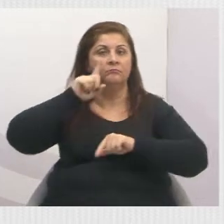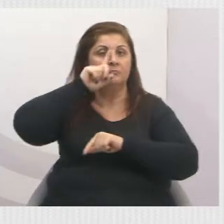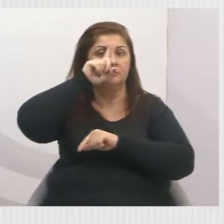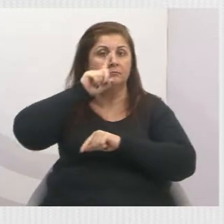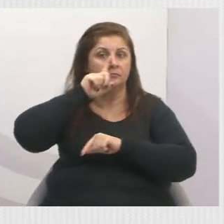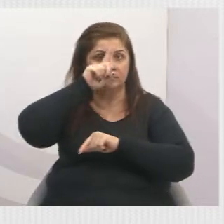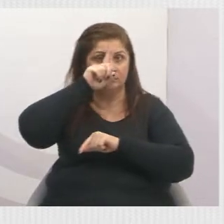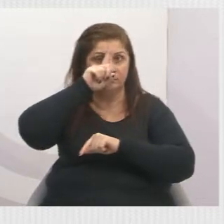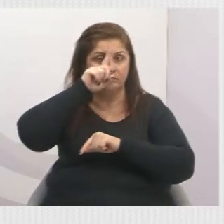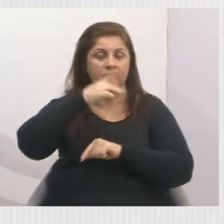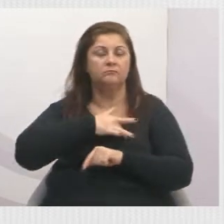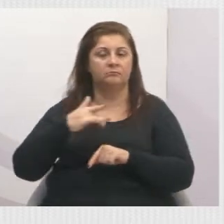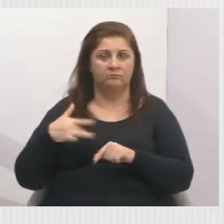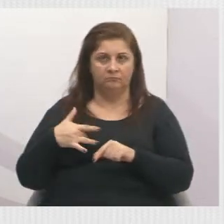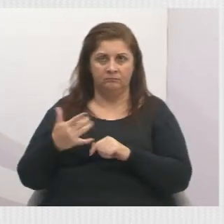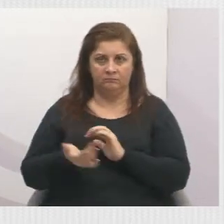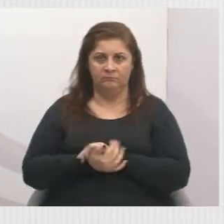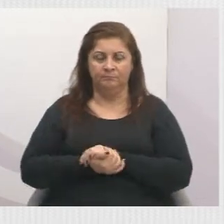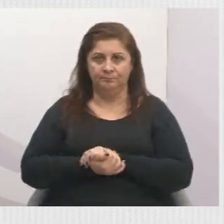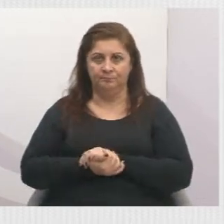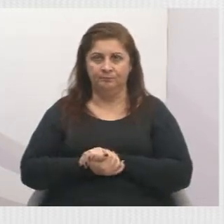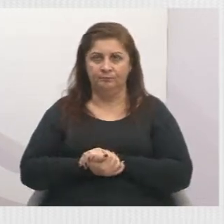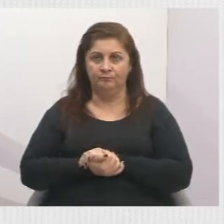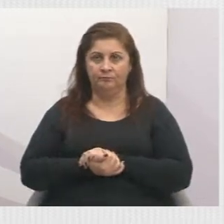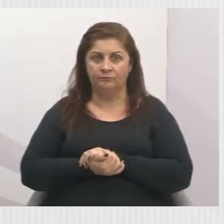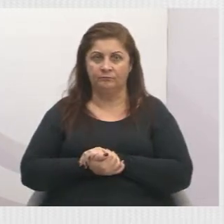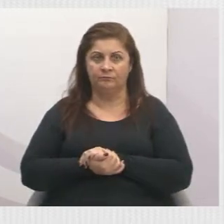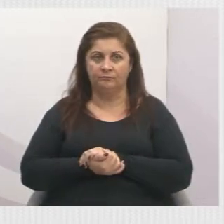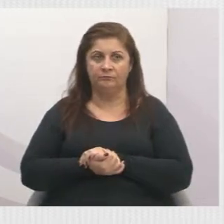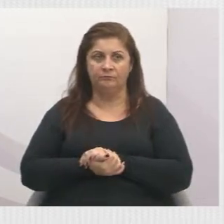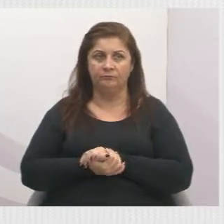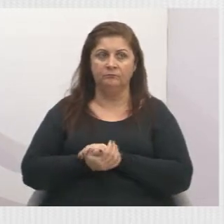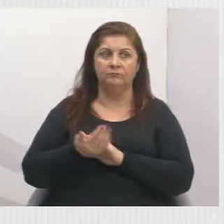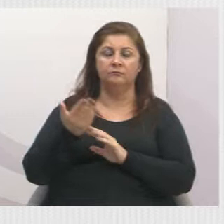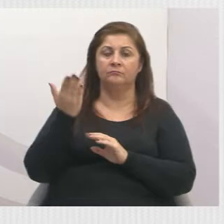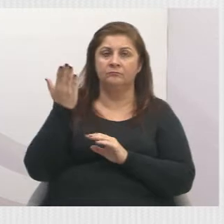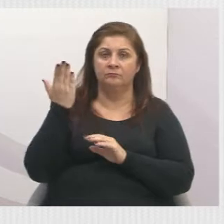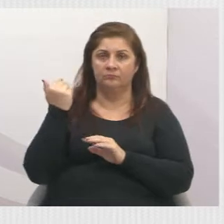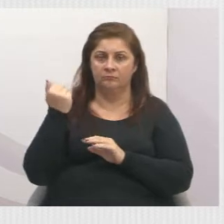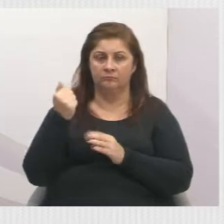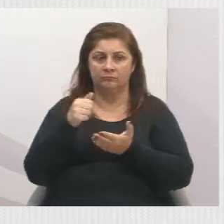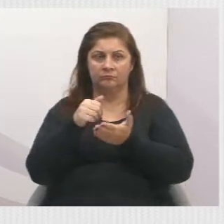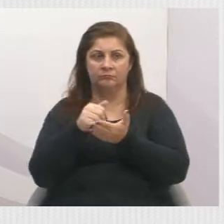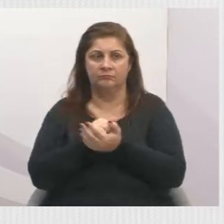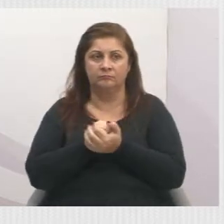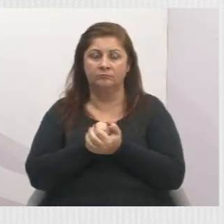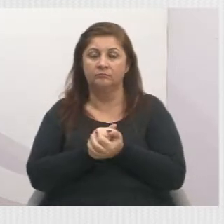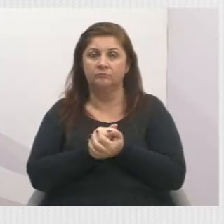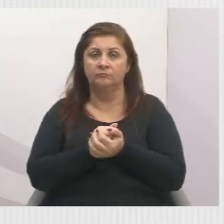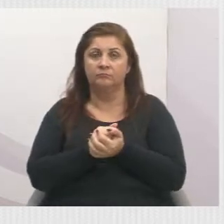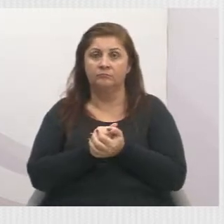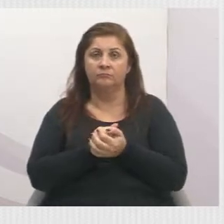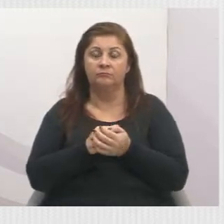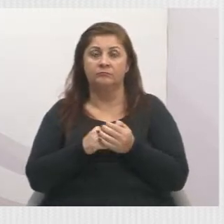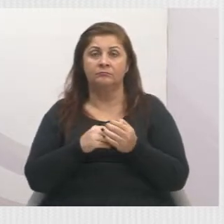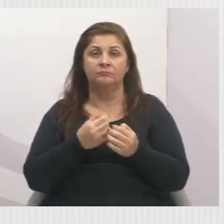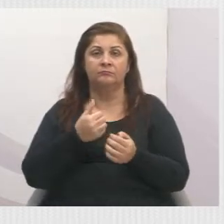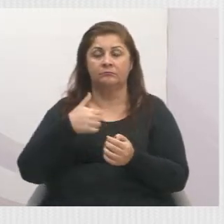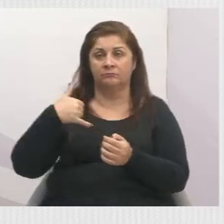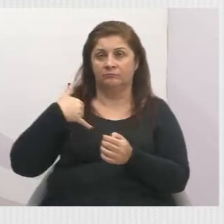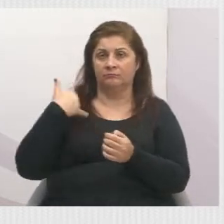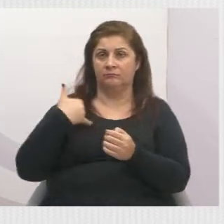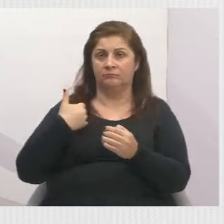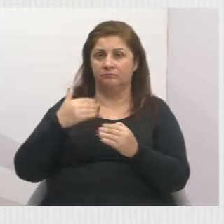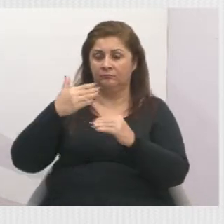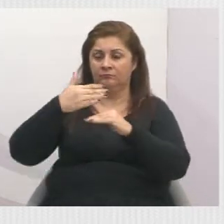nocivos, prejudiciais à sua saúde. Na proposta que nós encaminhamos, havia a previsão de idade mínima de